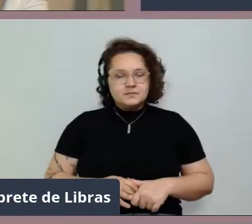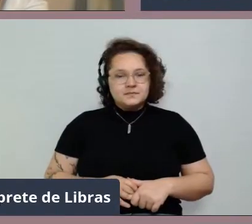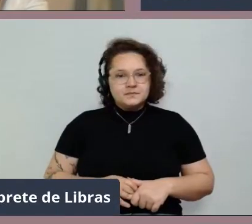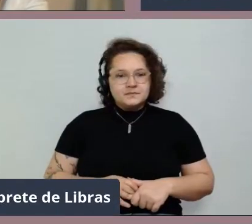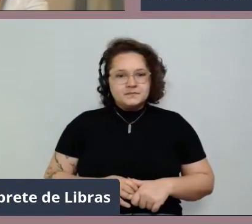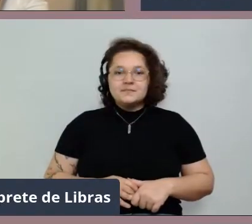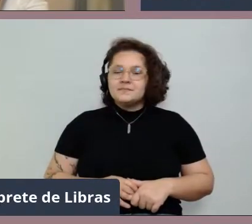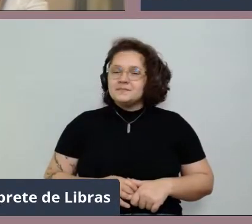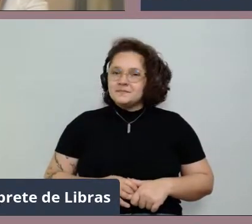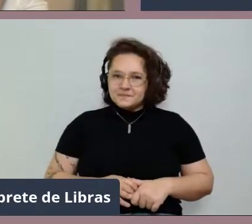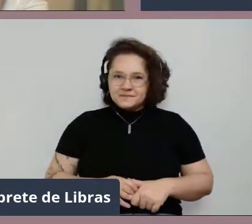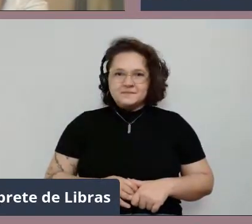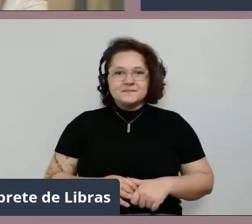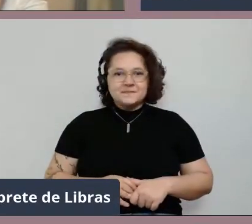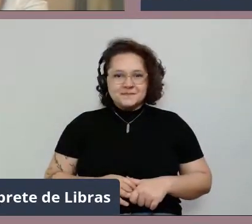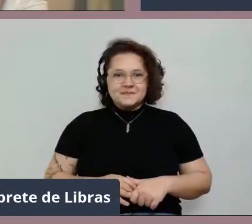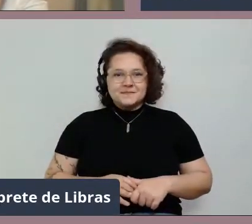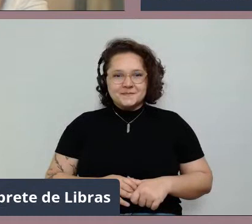Elisama,